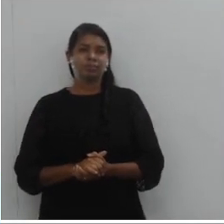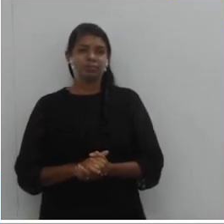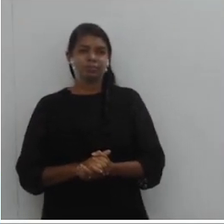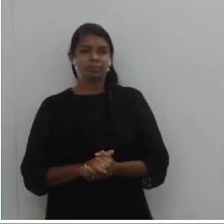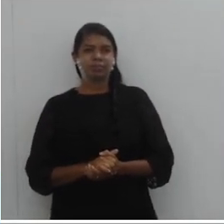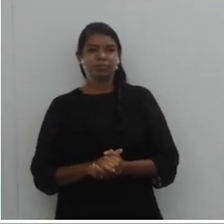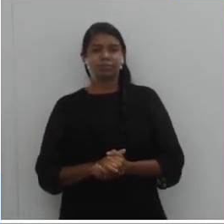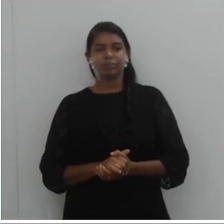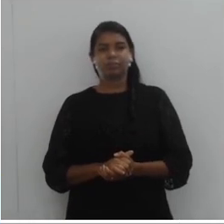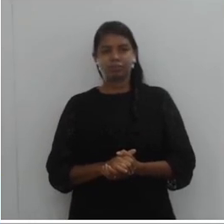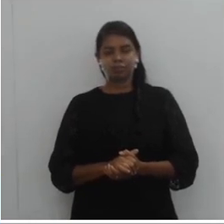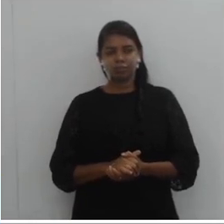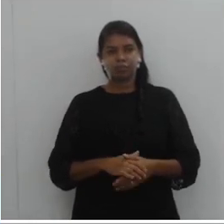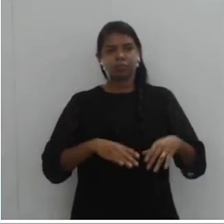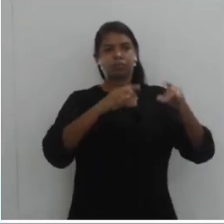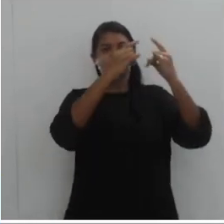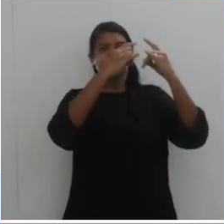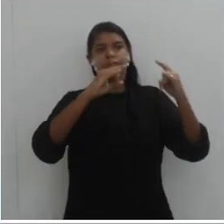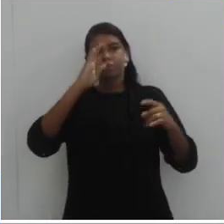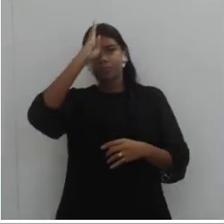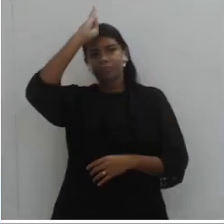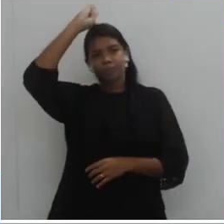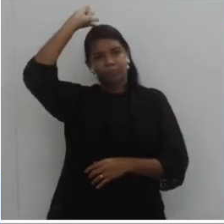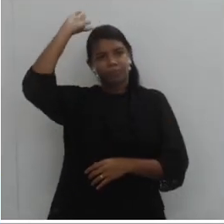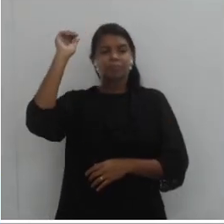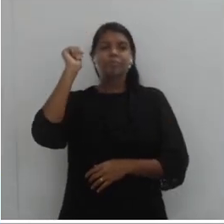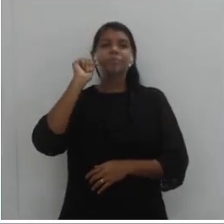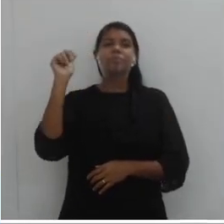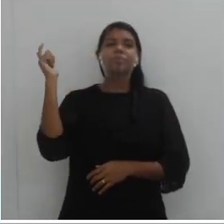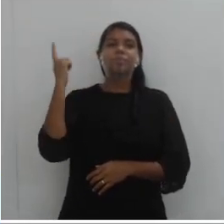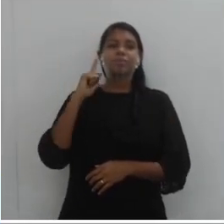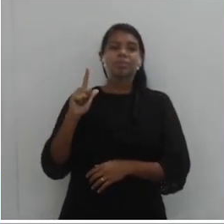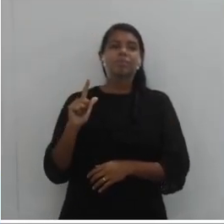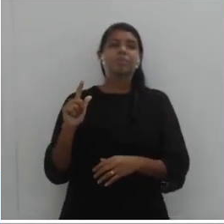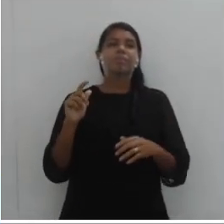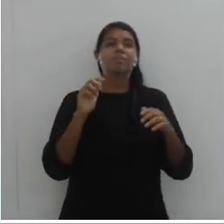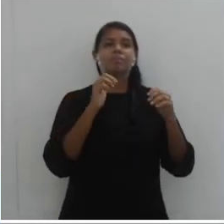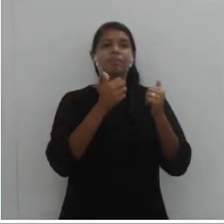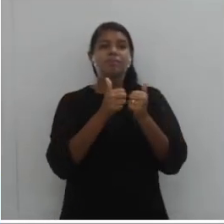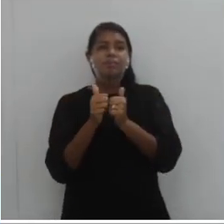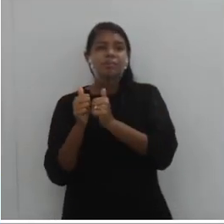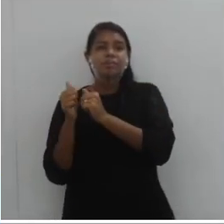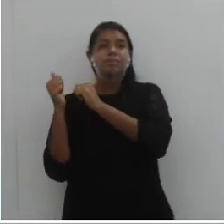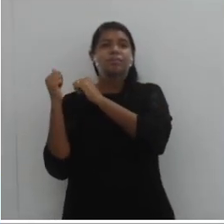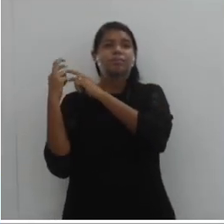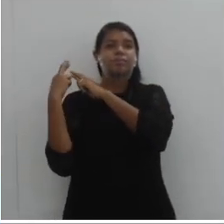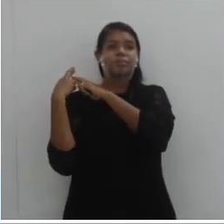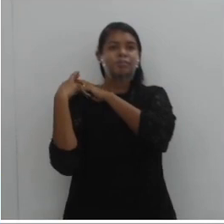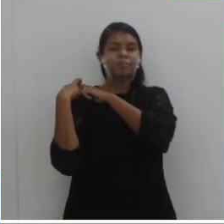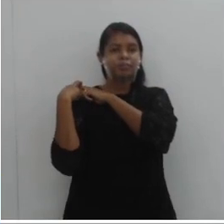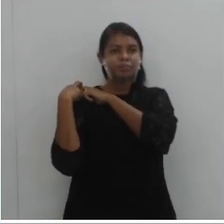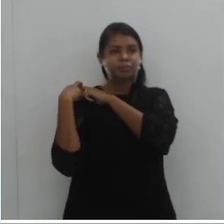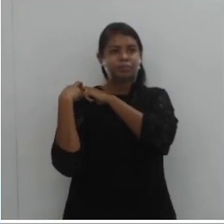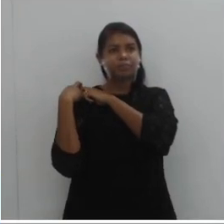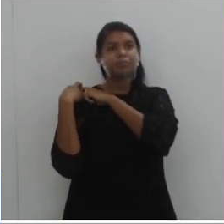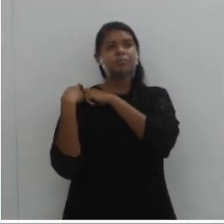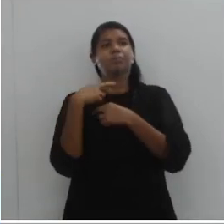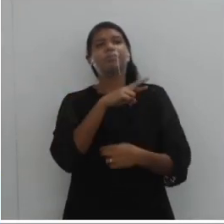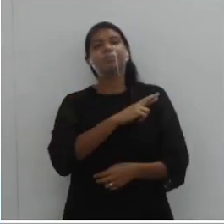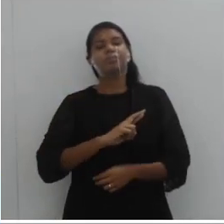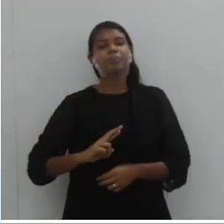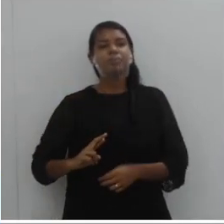Império Romano, as mulheres são consideradas submissas. O cristianismo